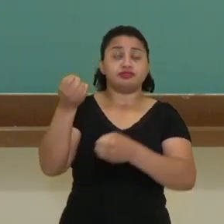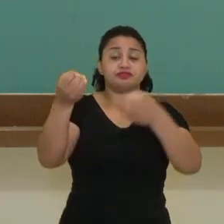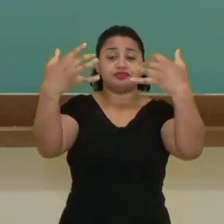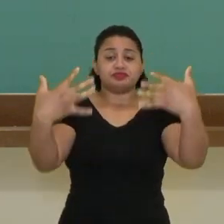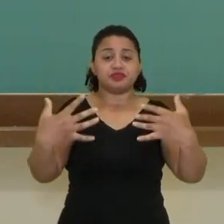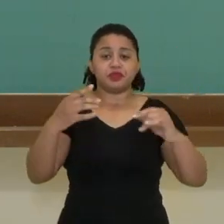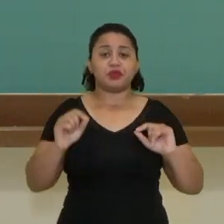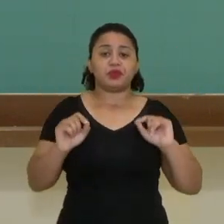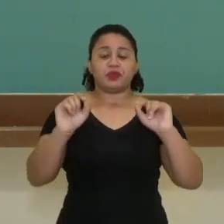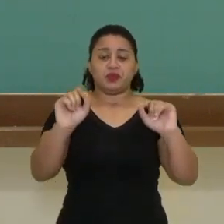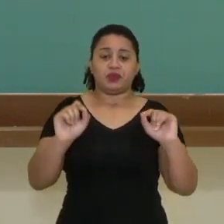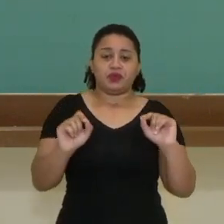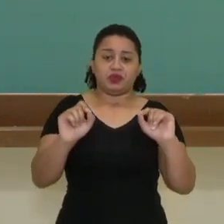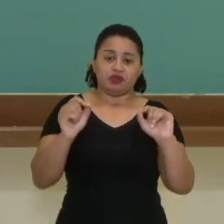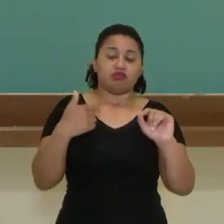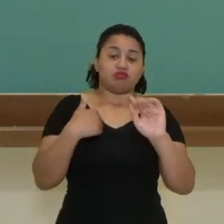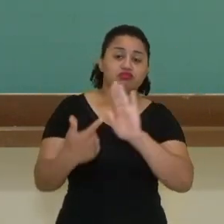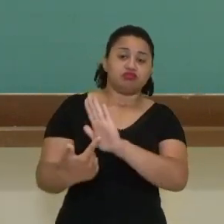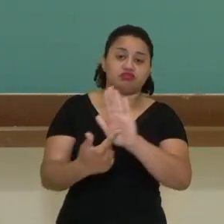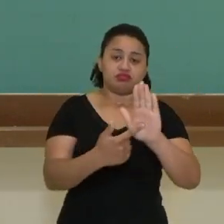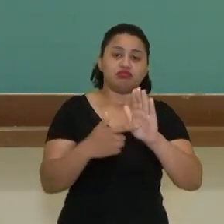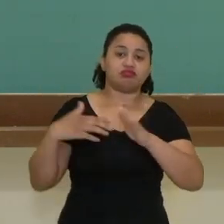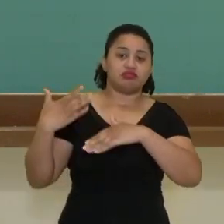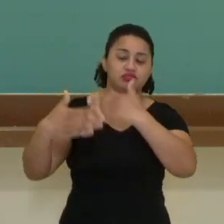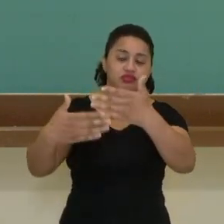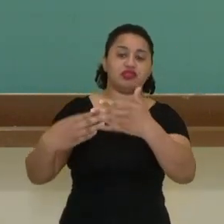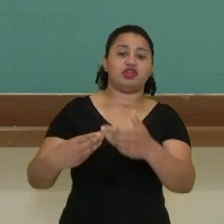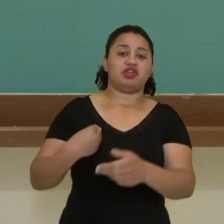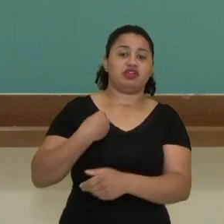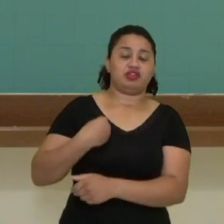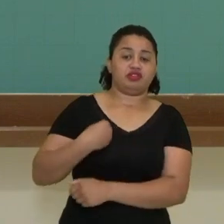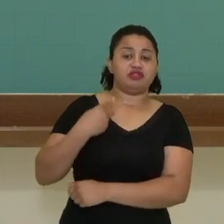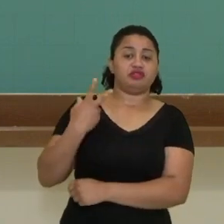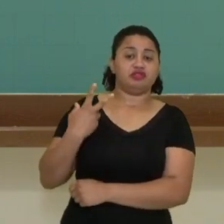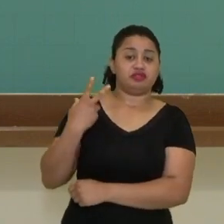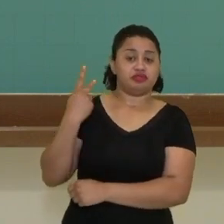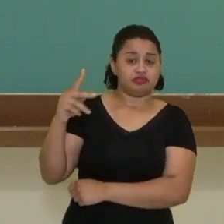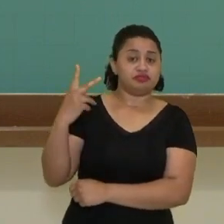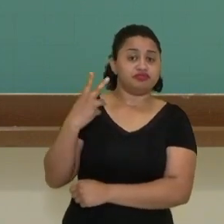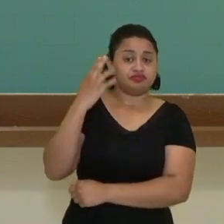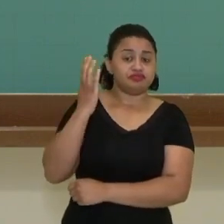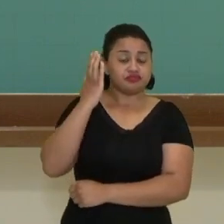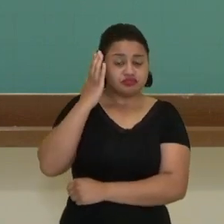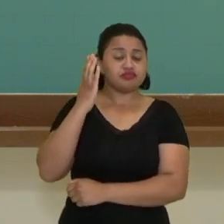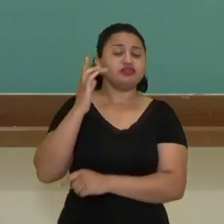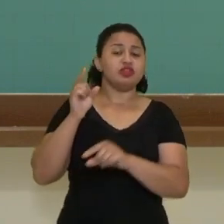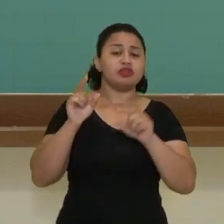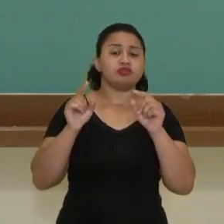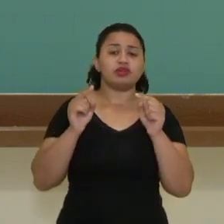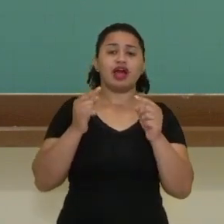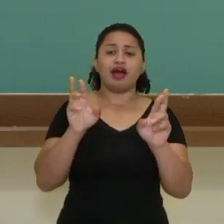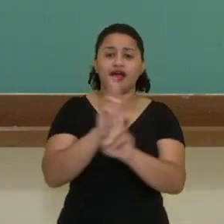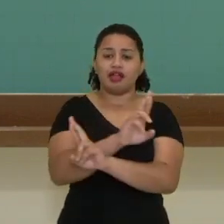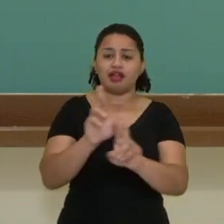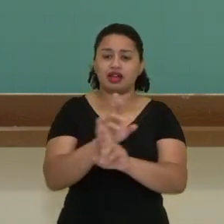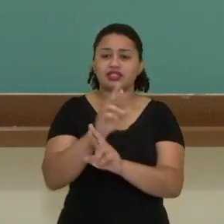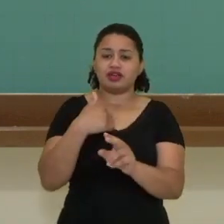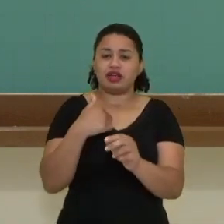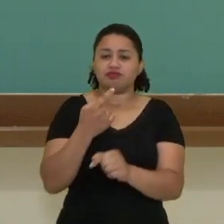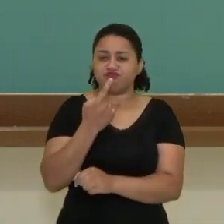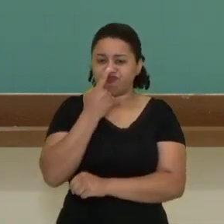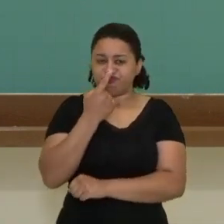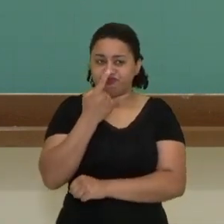porque vai ser mostrado ao decorrer da vida do Vincent que a amizade deles, a irmandade deles era muito forte, tá? Então